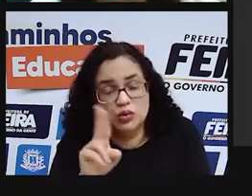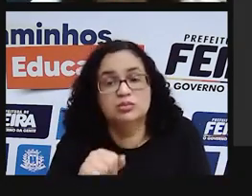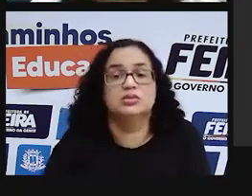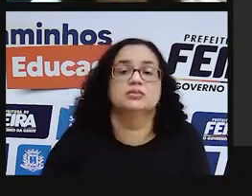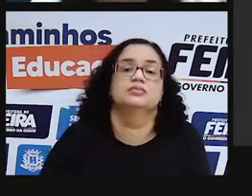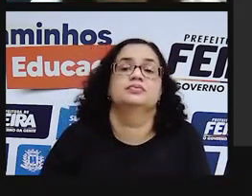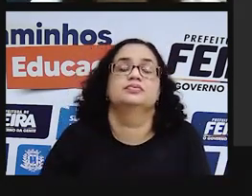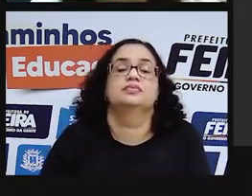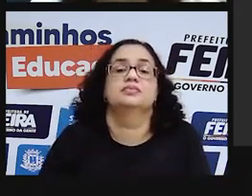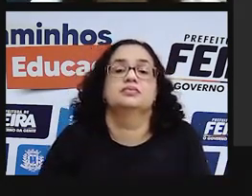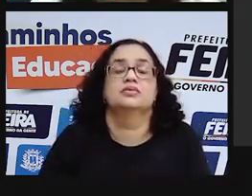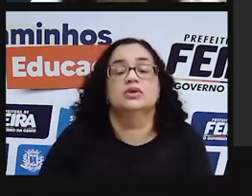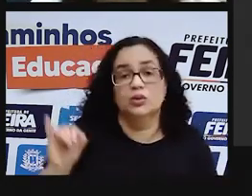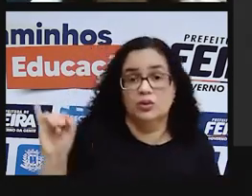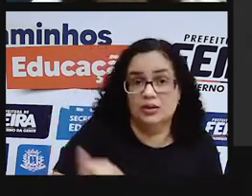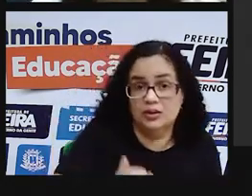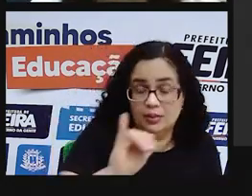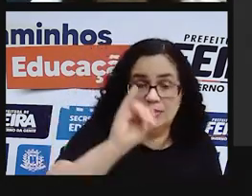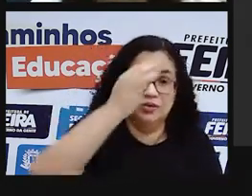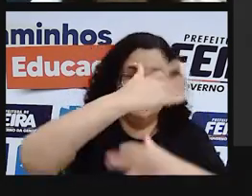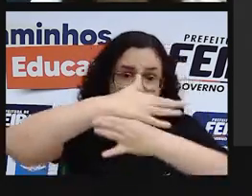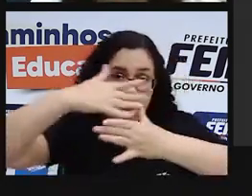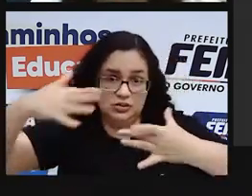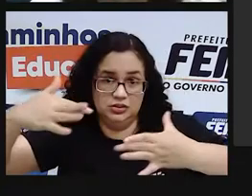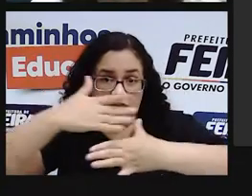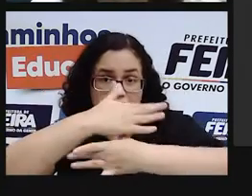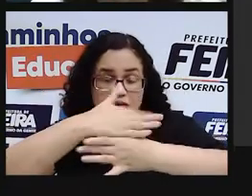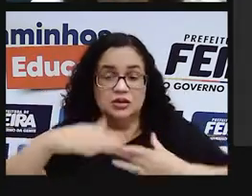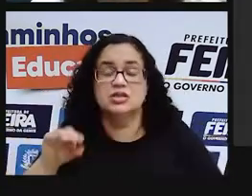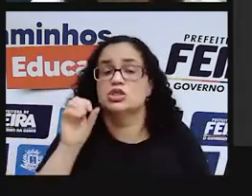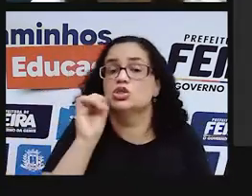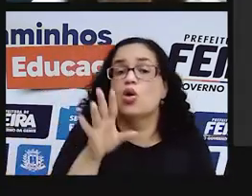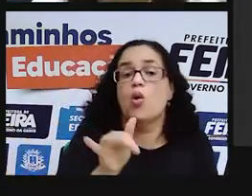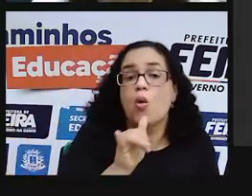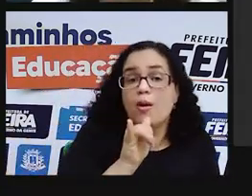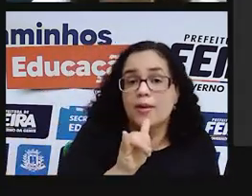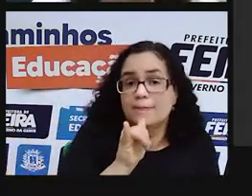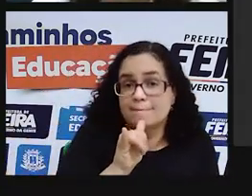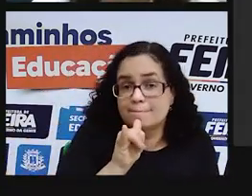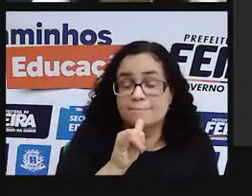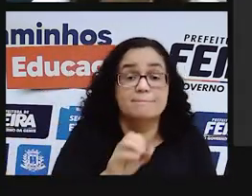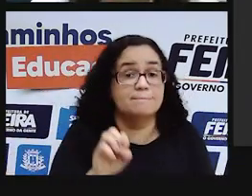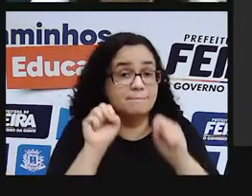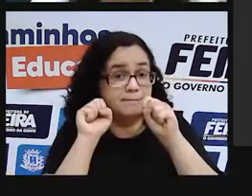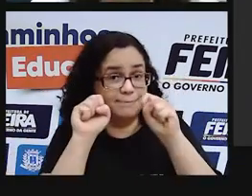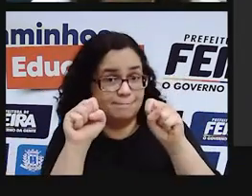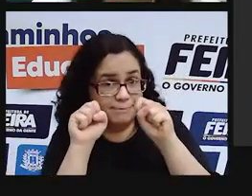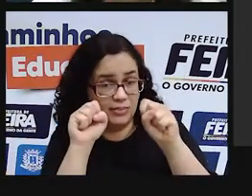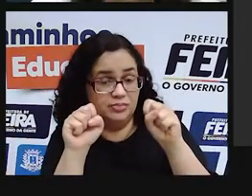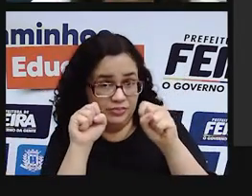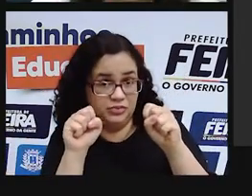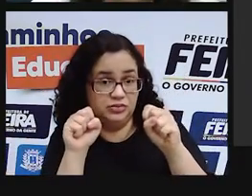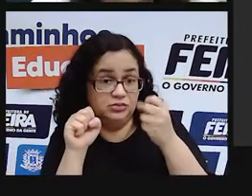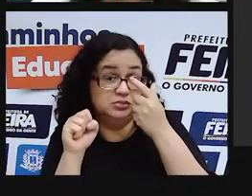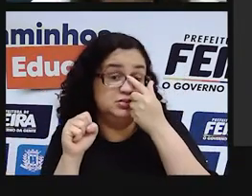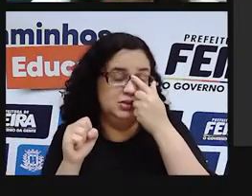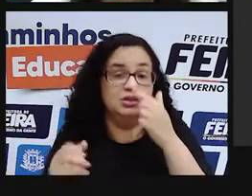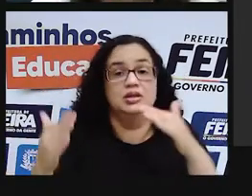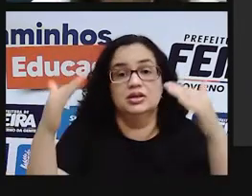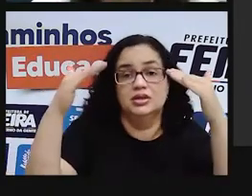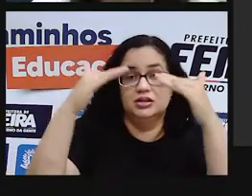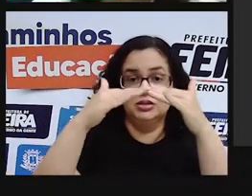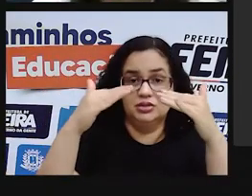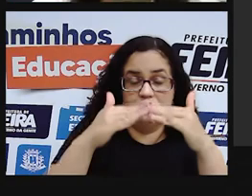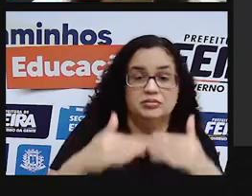algumas partes de alguns trechos importantes da cidade a que são um exemplo para que vocês possam fazer isso em